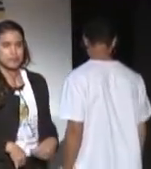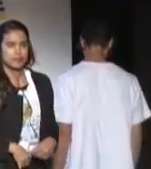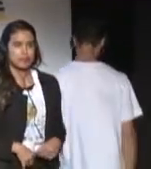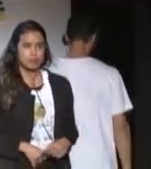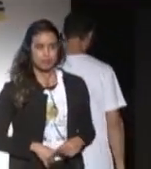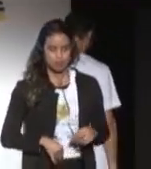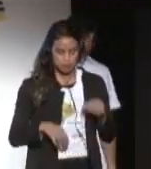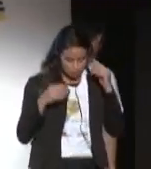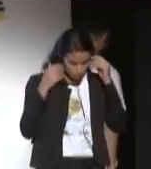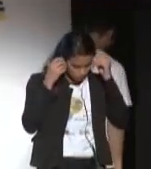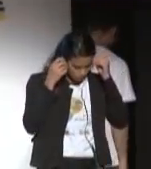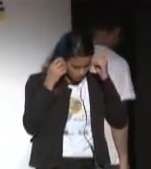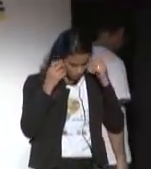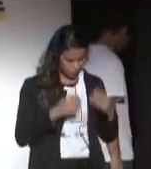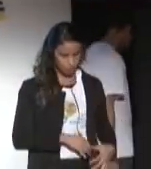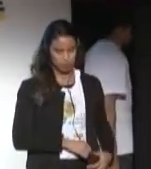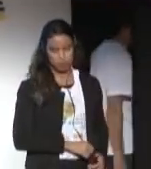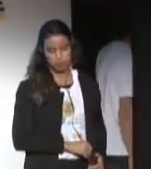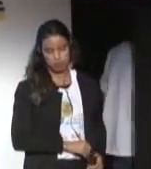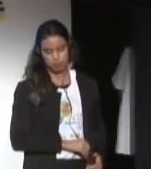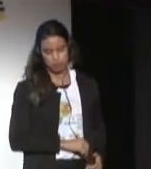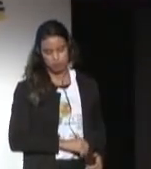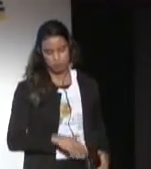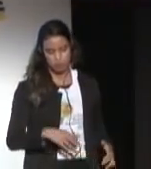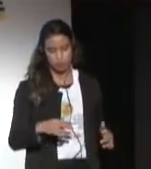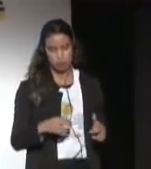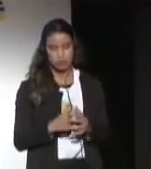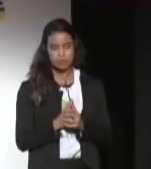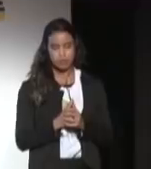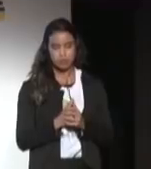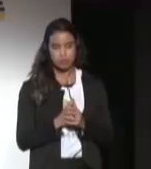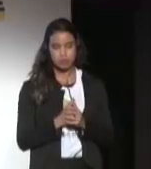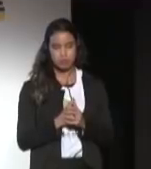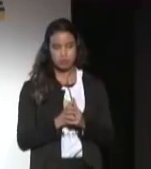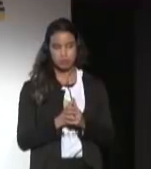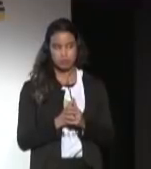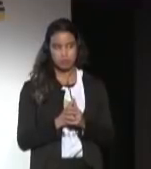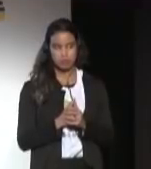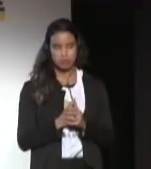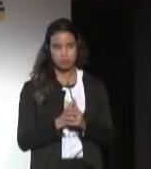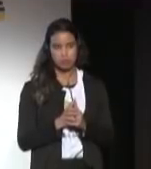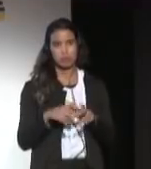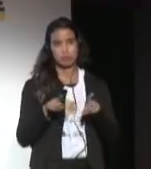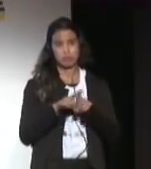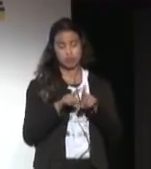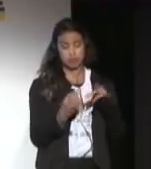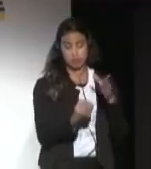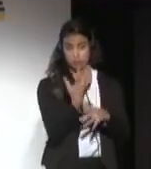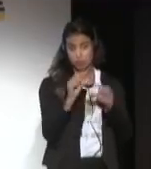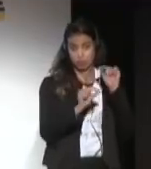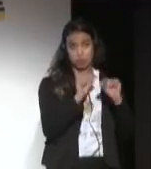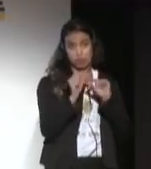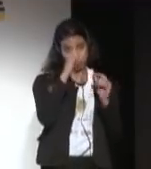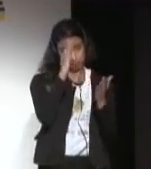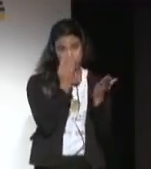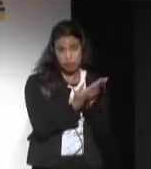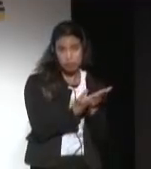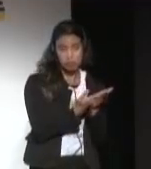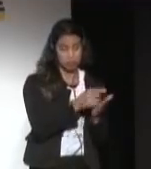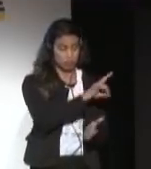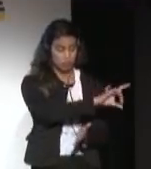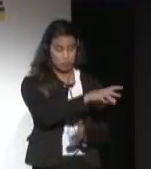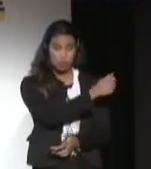com a avaliação formativa e de acordo com a sua própria revisão. E isso também produz o quê? Produz confiança